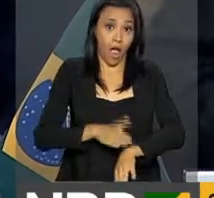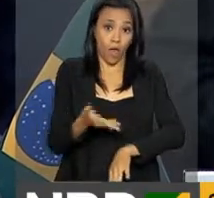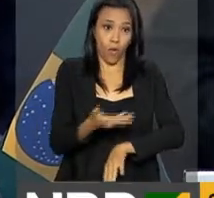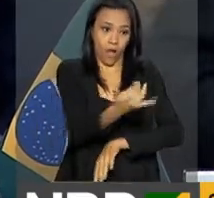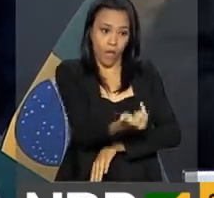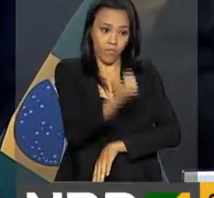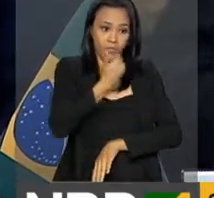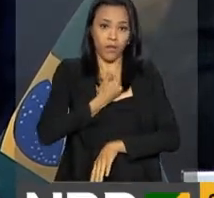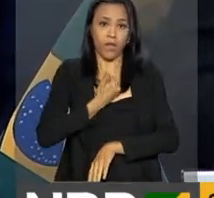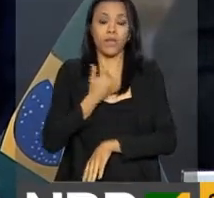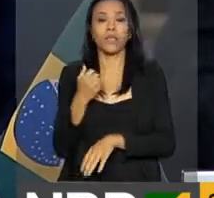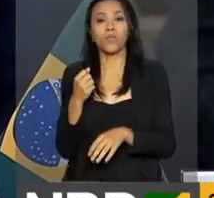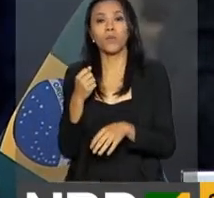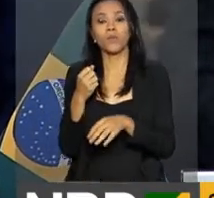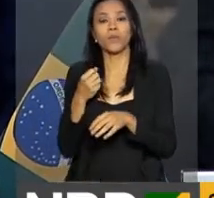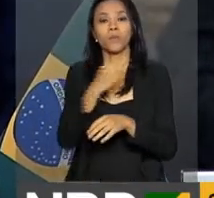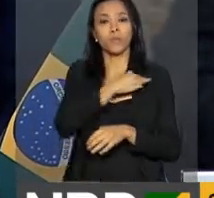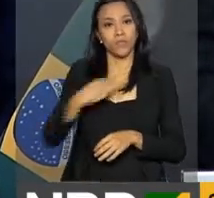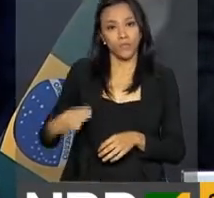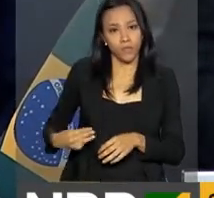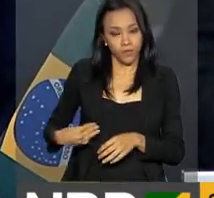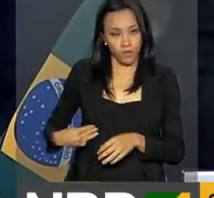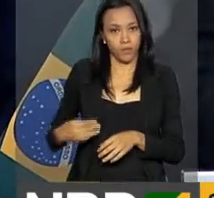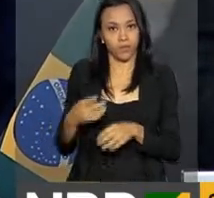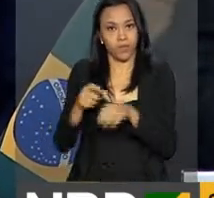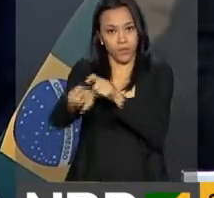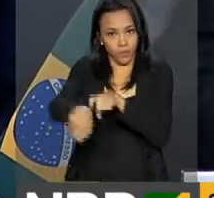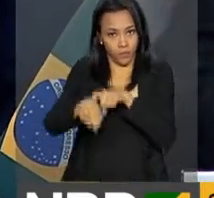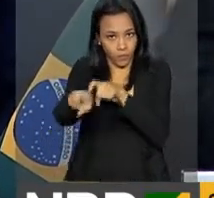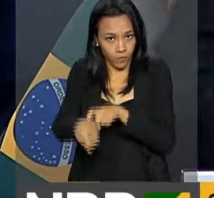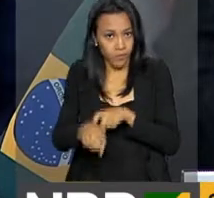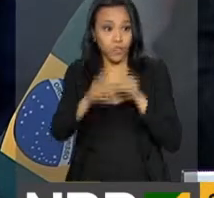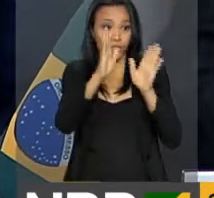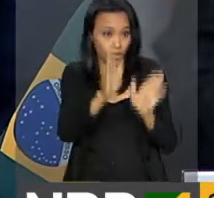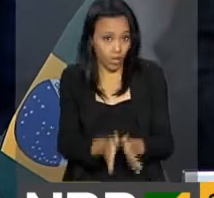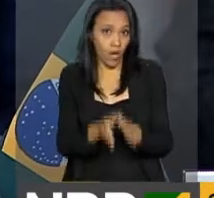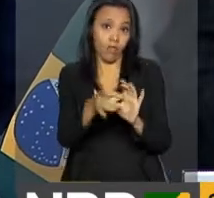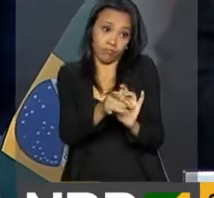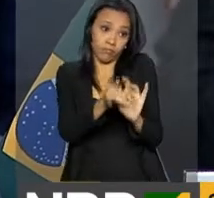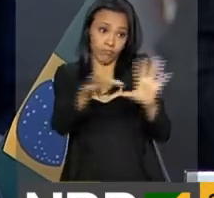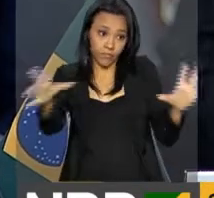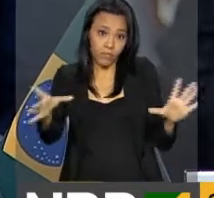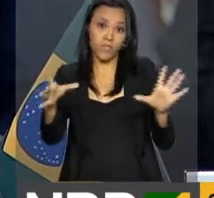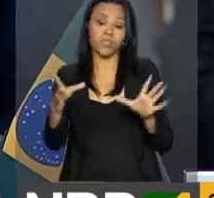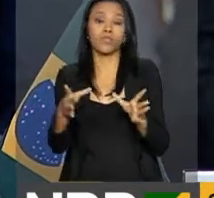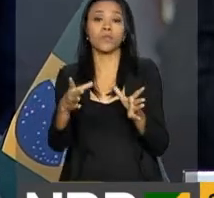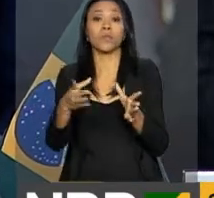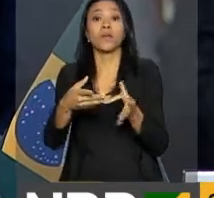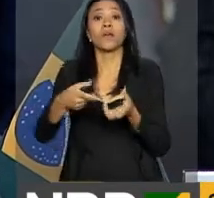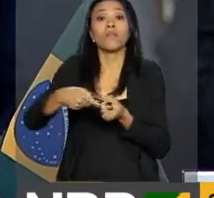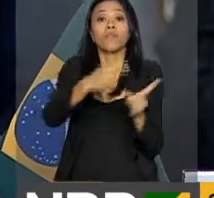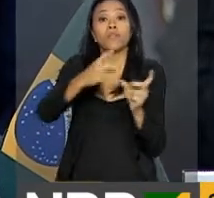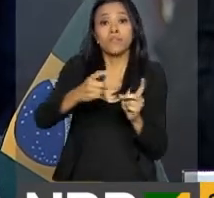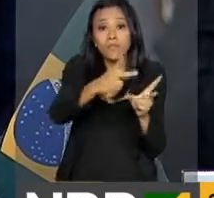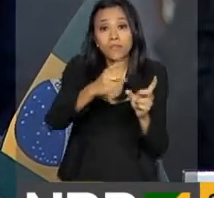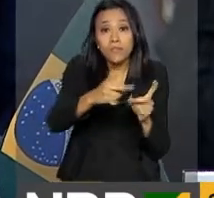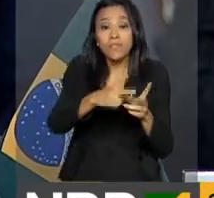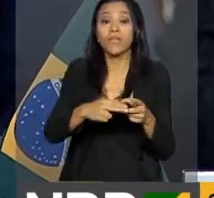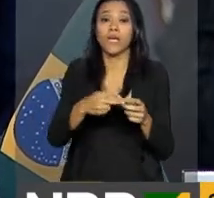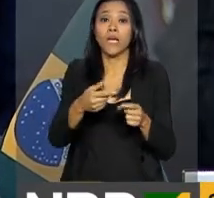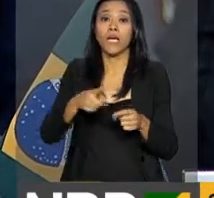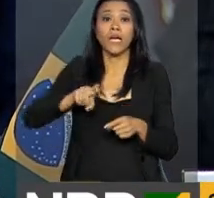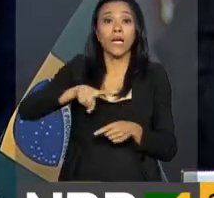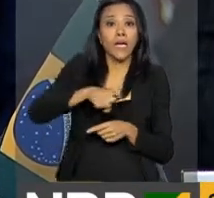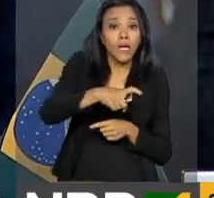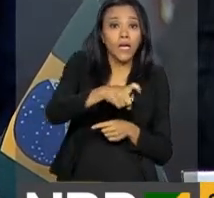ministro da Agricultura, que está liberada a importação de bananas e camarões, que era algo postulado há muito